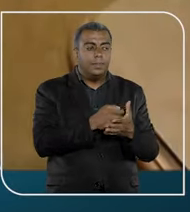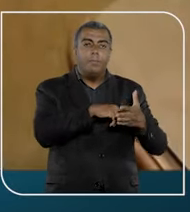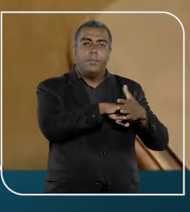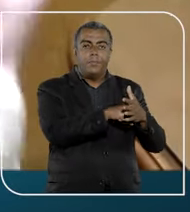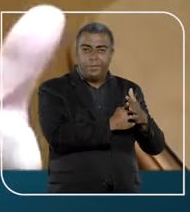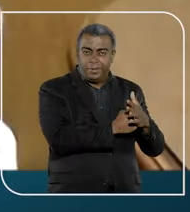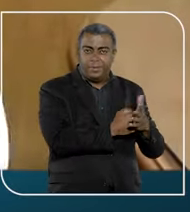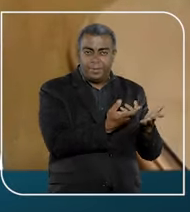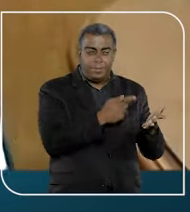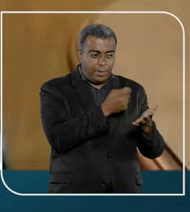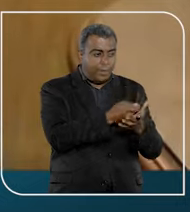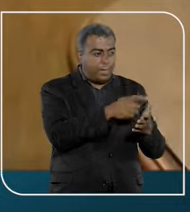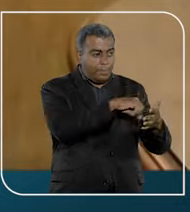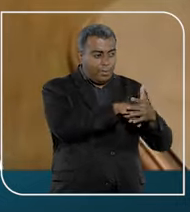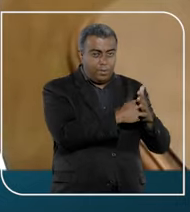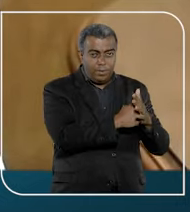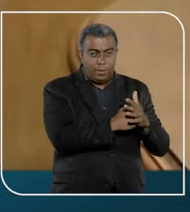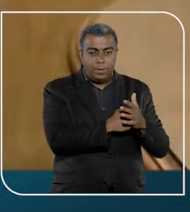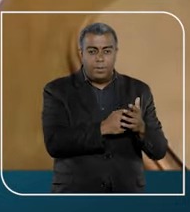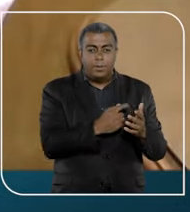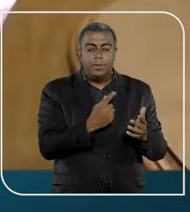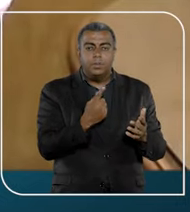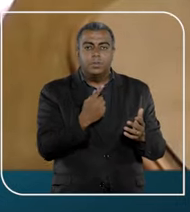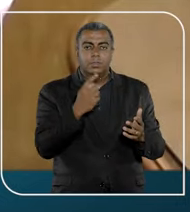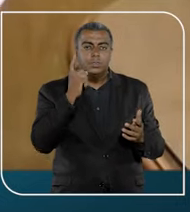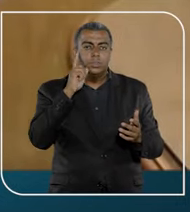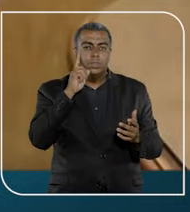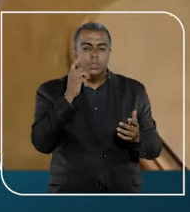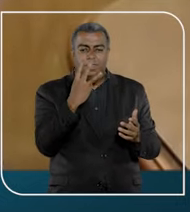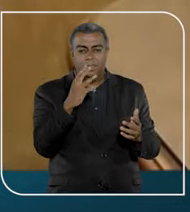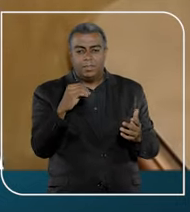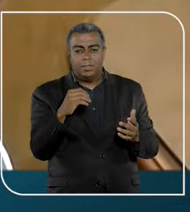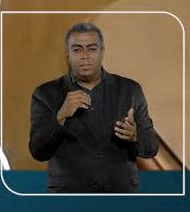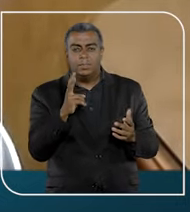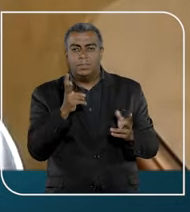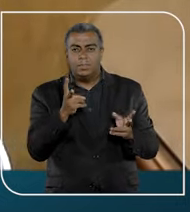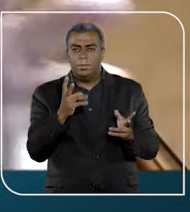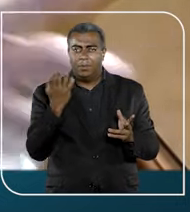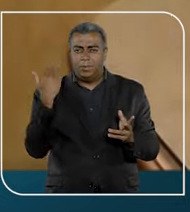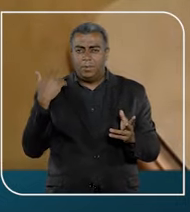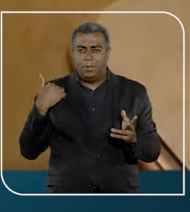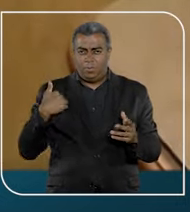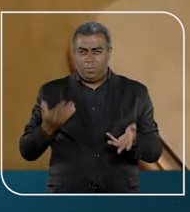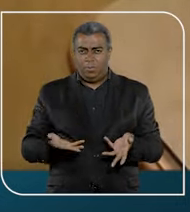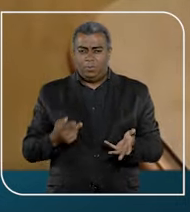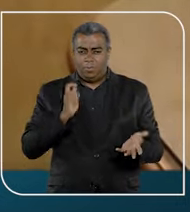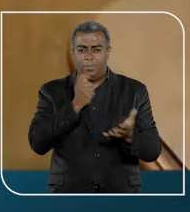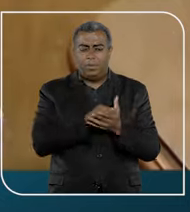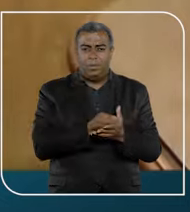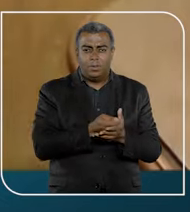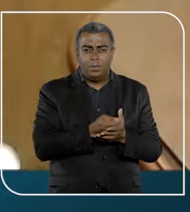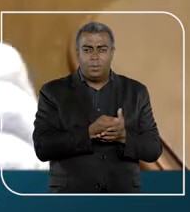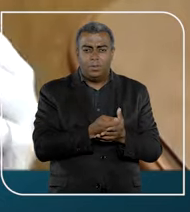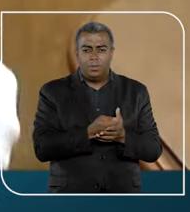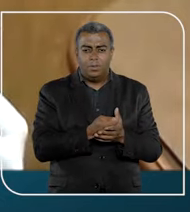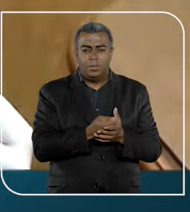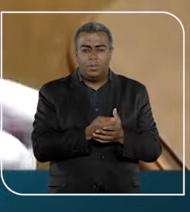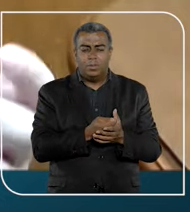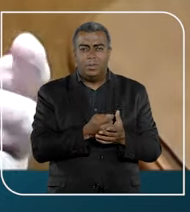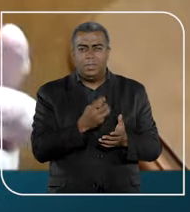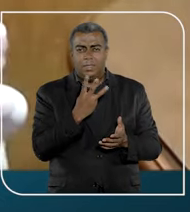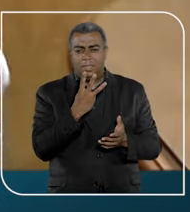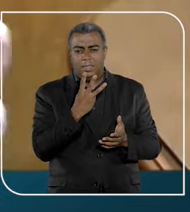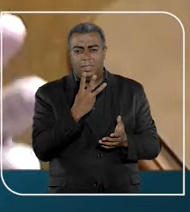a gente tem que pagar para fazer o bloqueio, tá? É um valor para 30 dias. Eu sei que eu paguei um